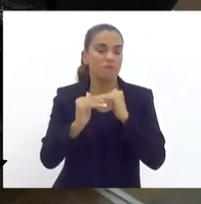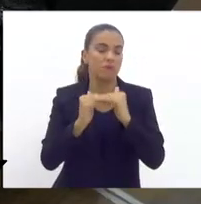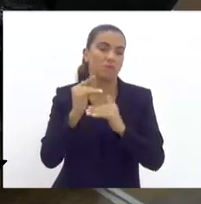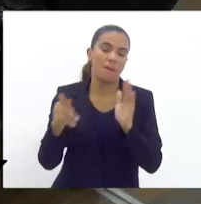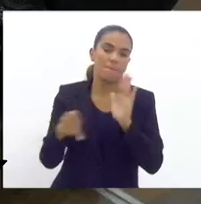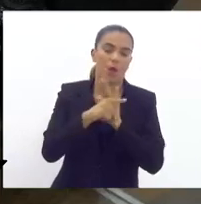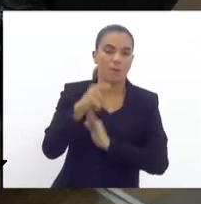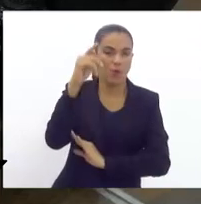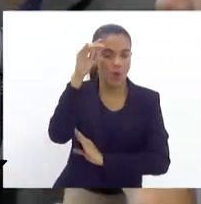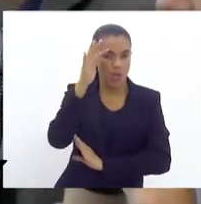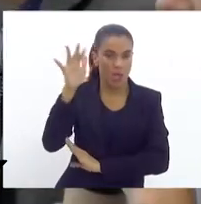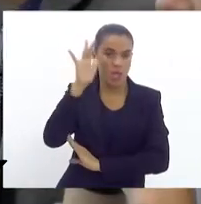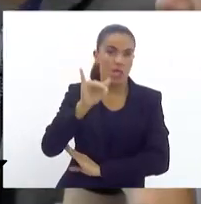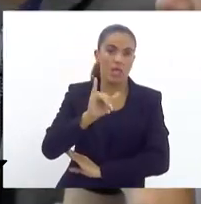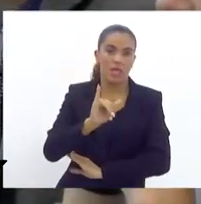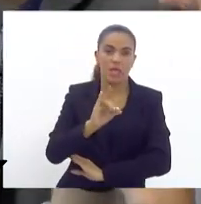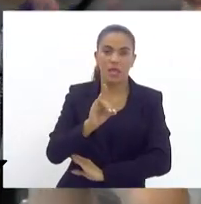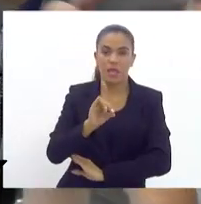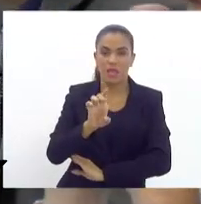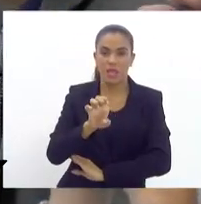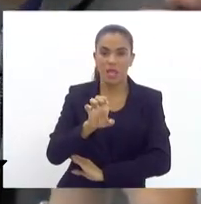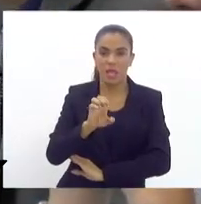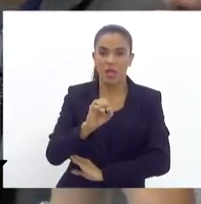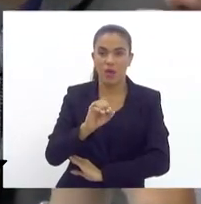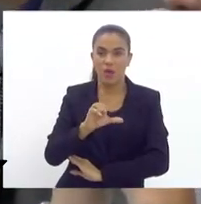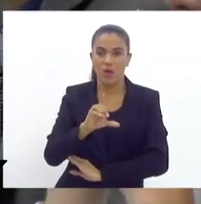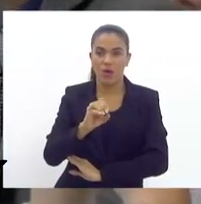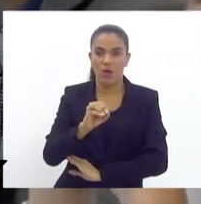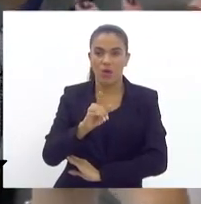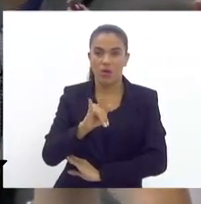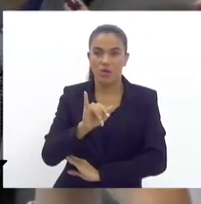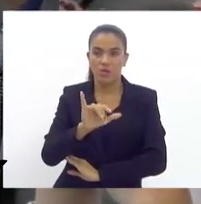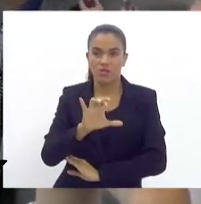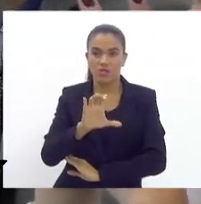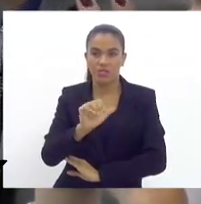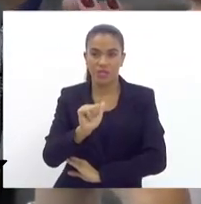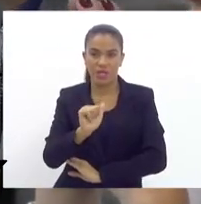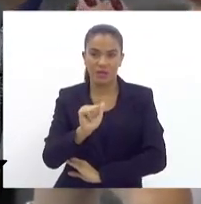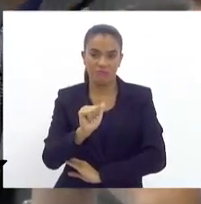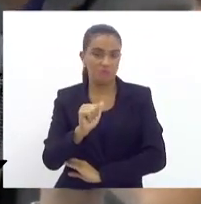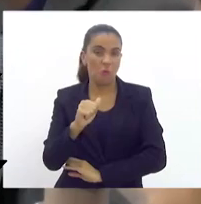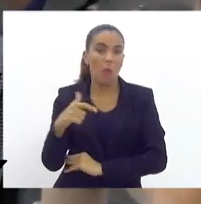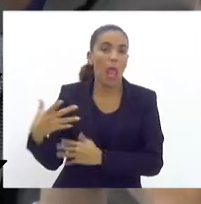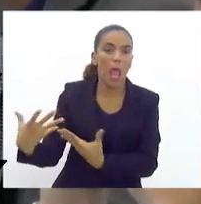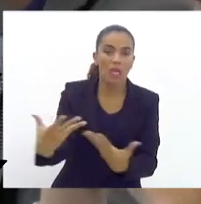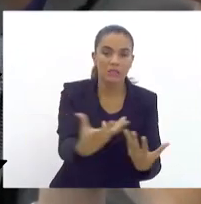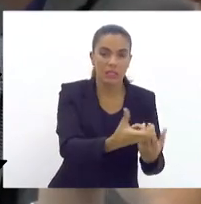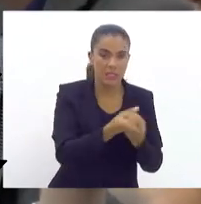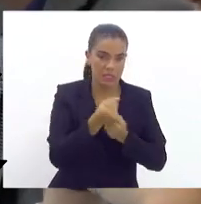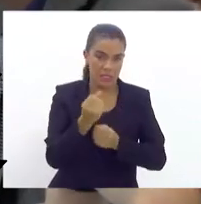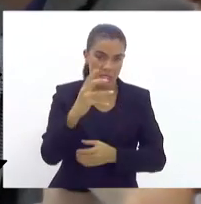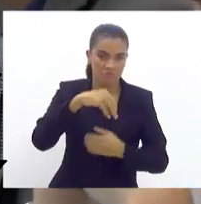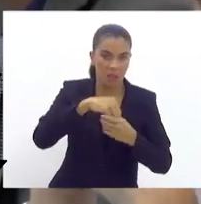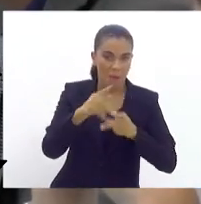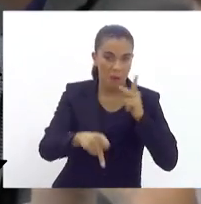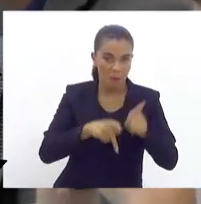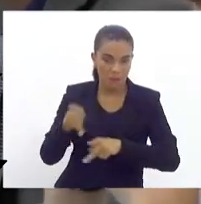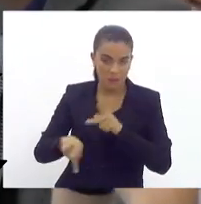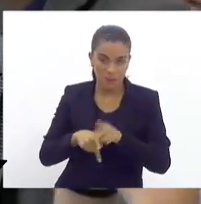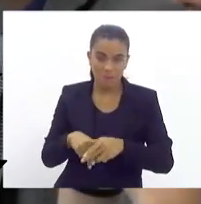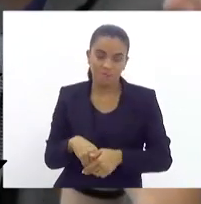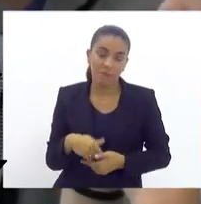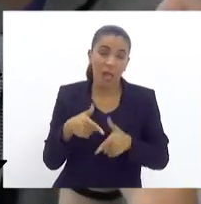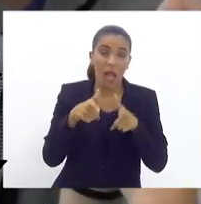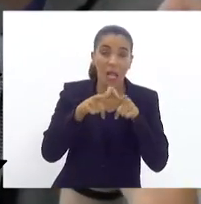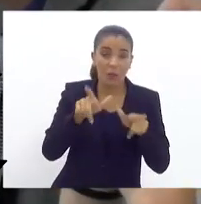ideológica, que não está minimamente pacificada entre a população. Normalmente, a